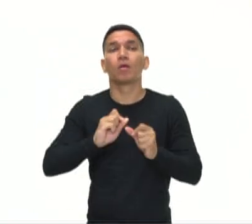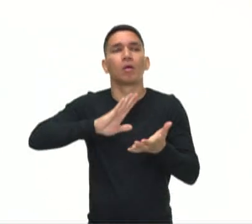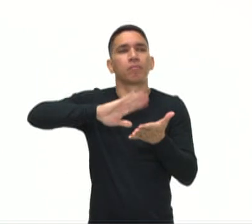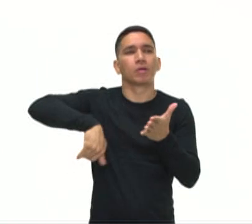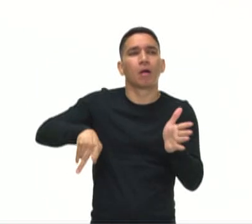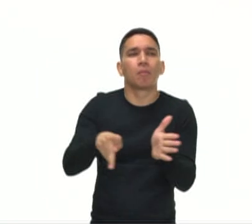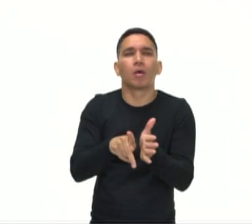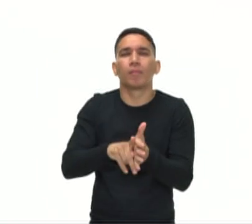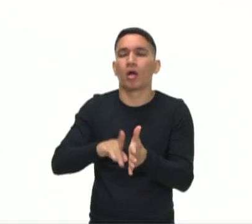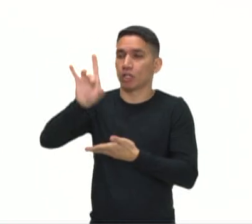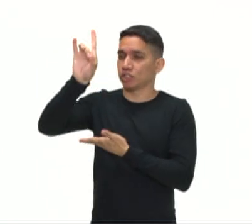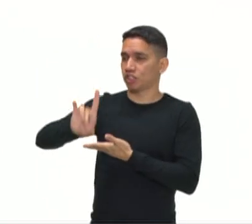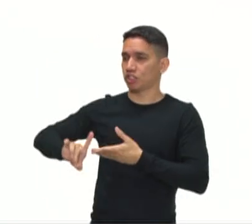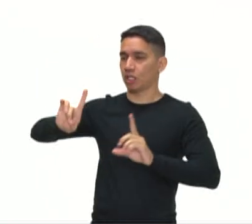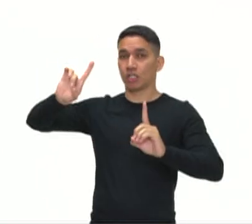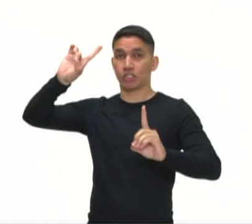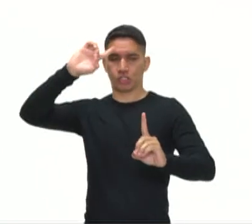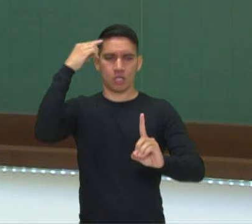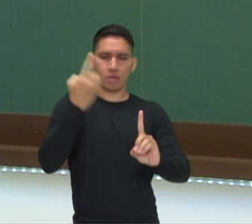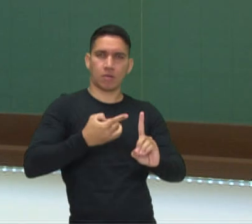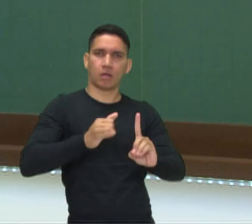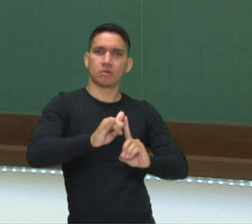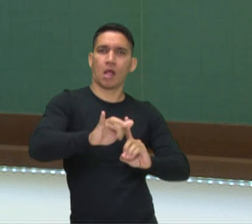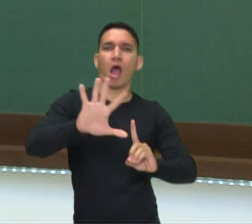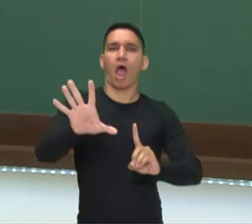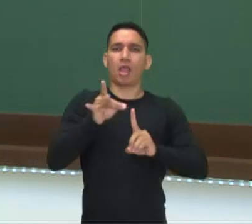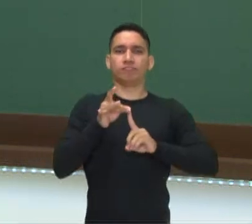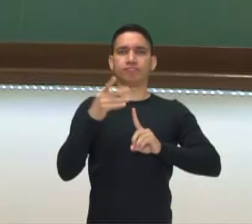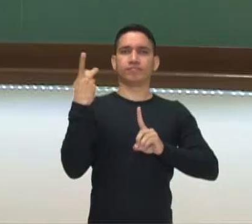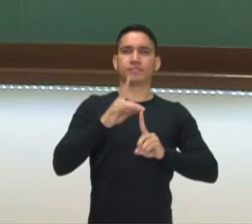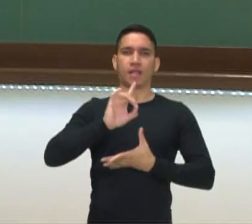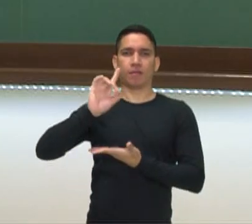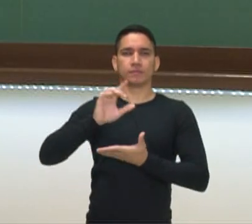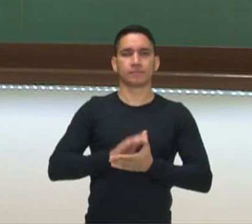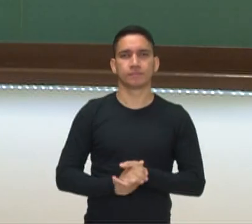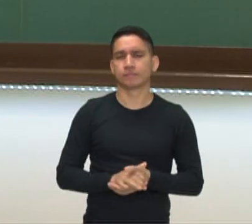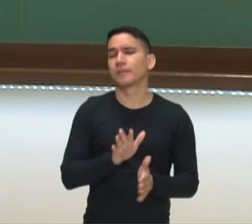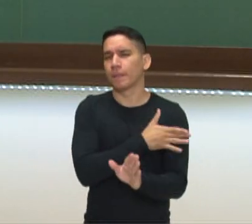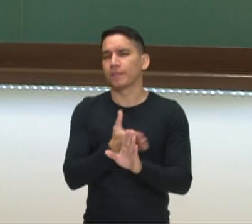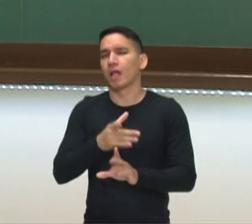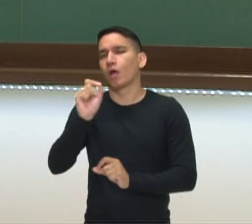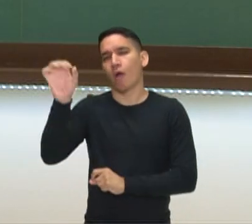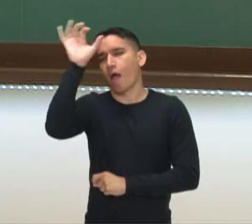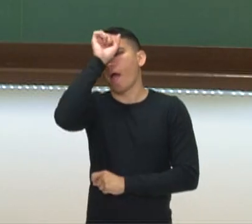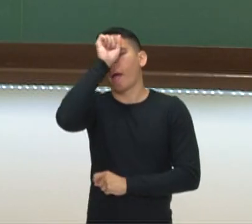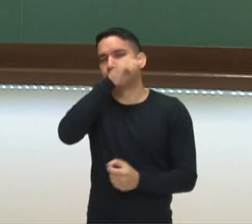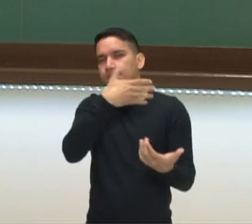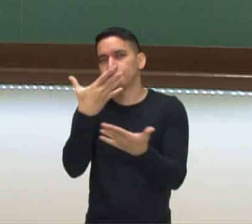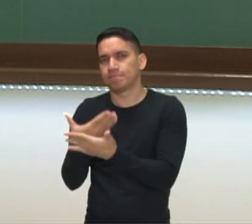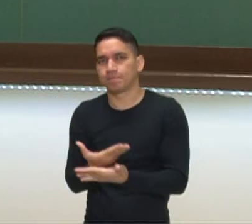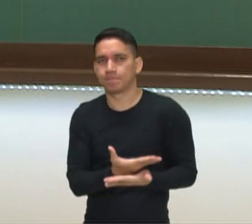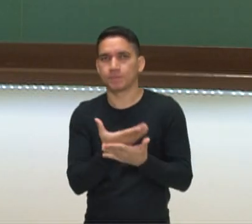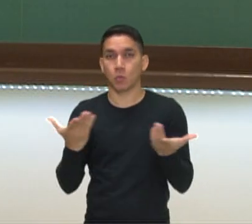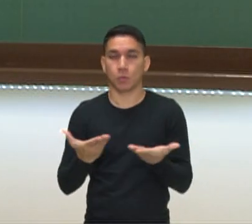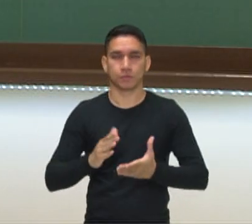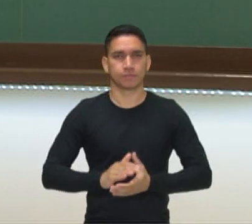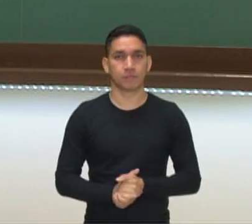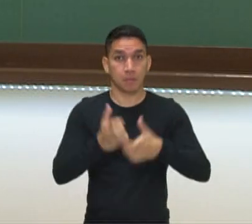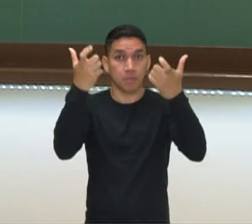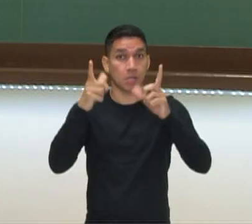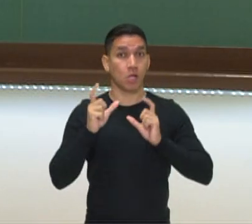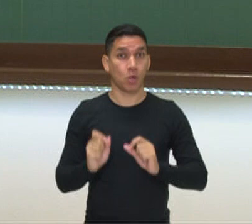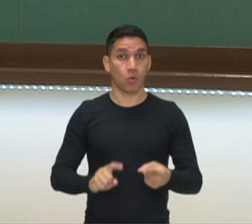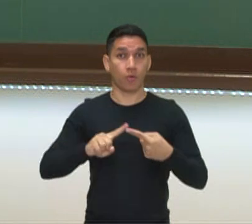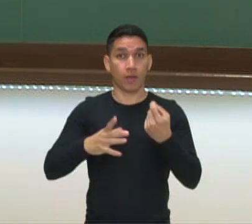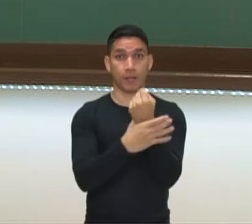Bossuet. Vamos fazer a nossa retomada da aula de hoje? O que nós vimos na aula de hoje? Então, nós falamos sobre